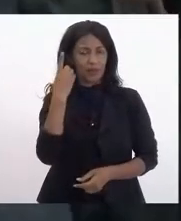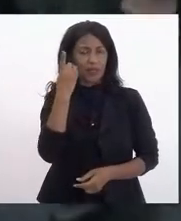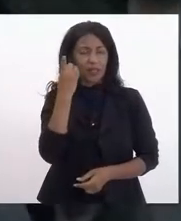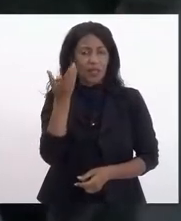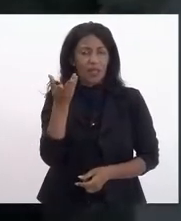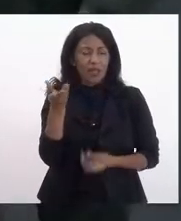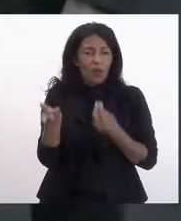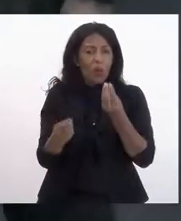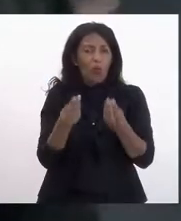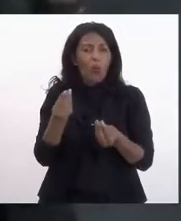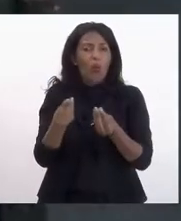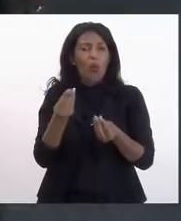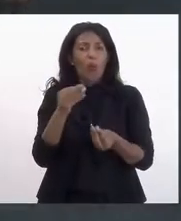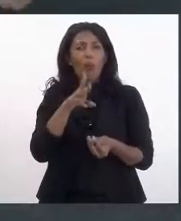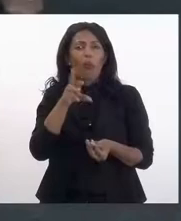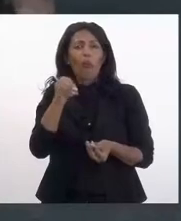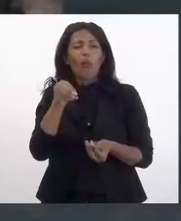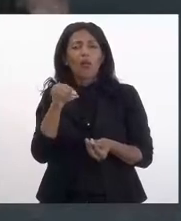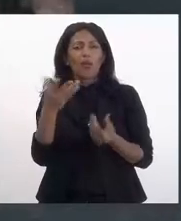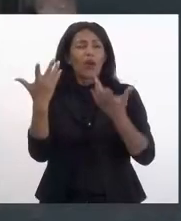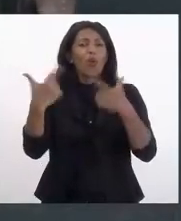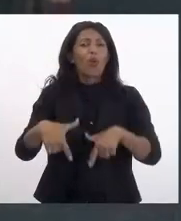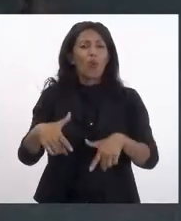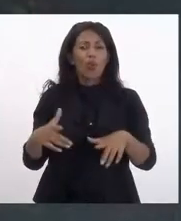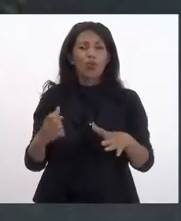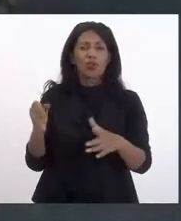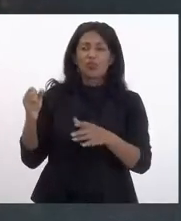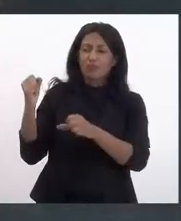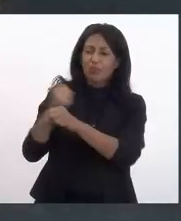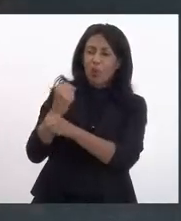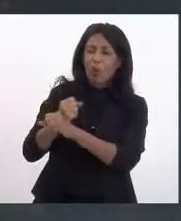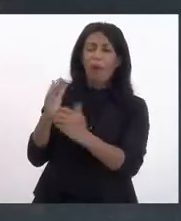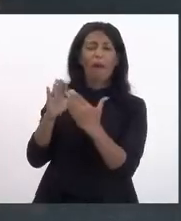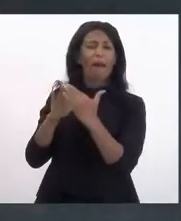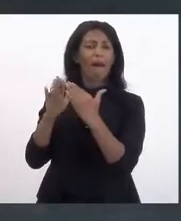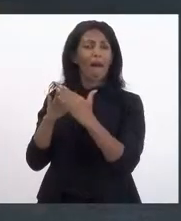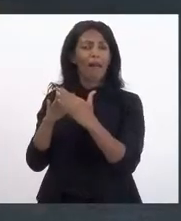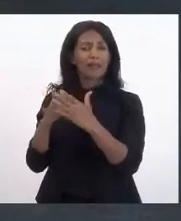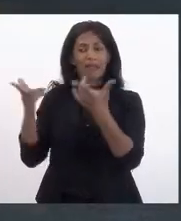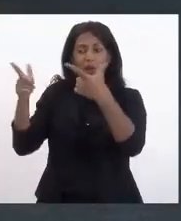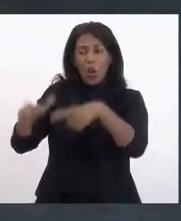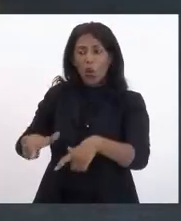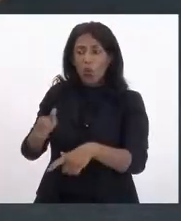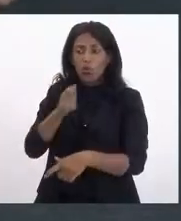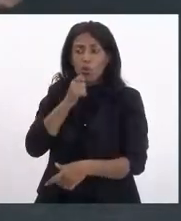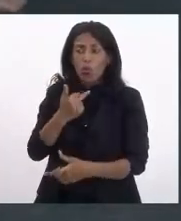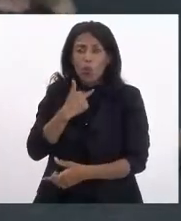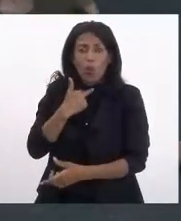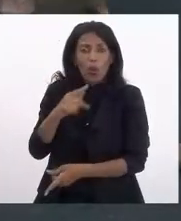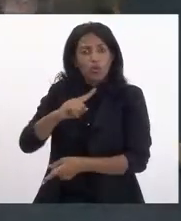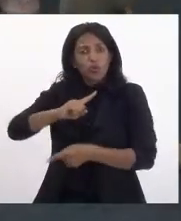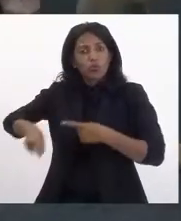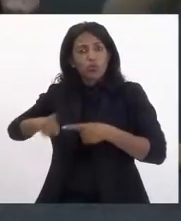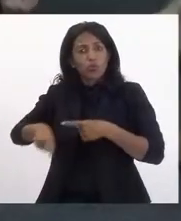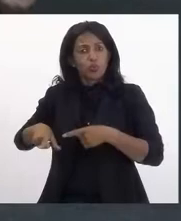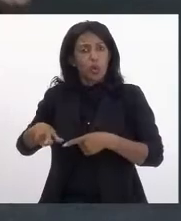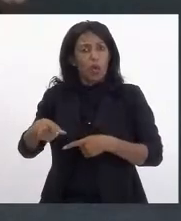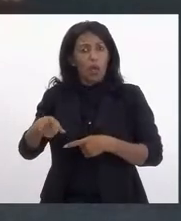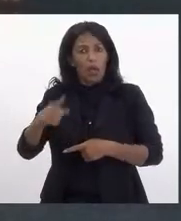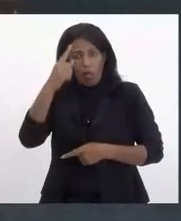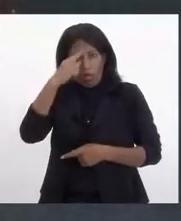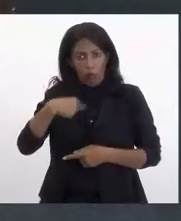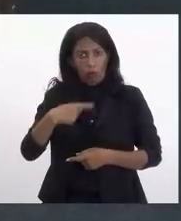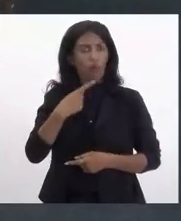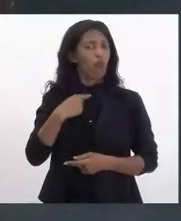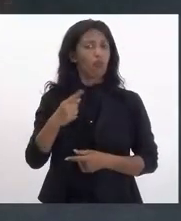pobres foram morar? Nas áreas que não se podia construir, mas não por vontade deles, porque todos